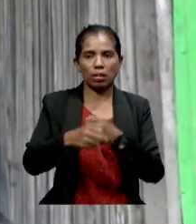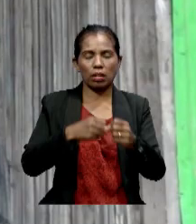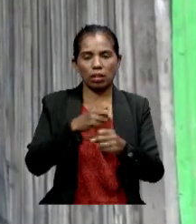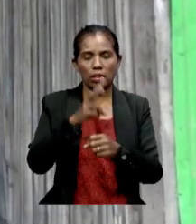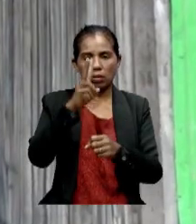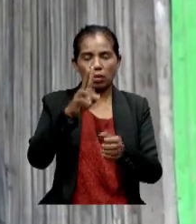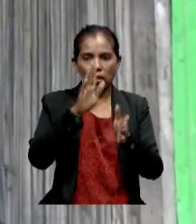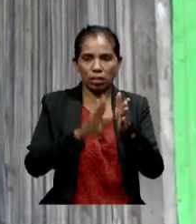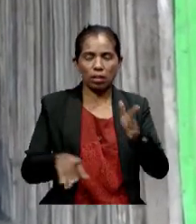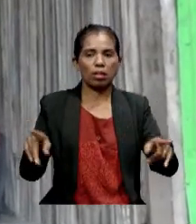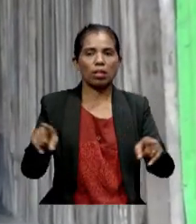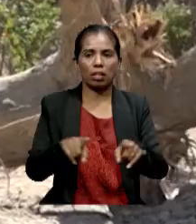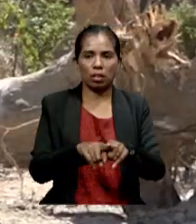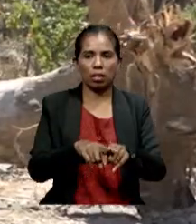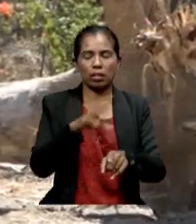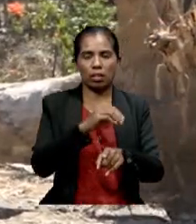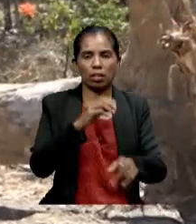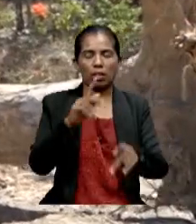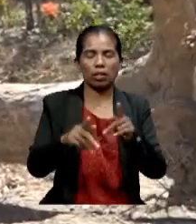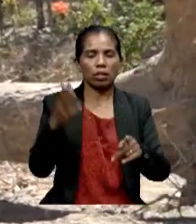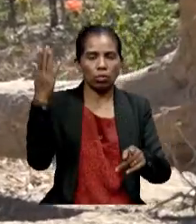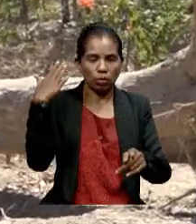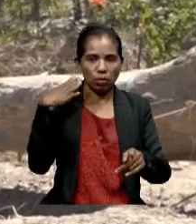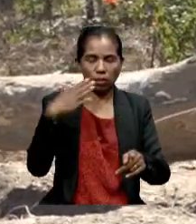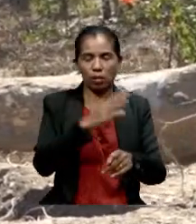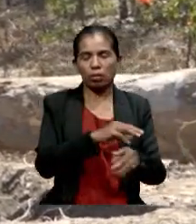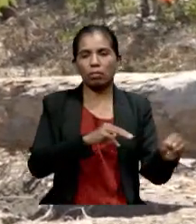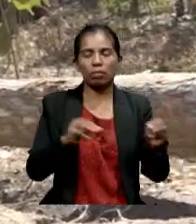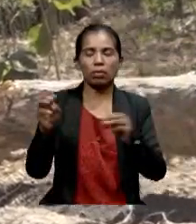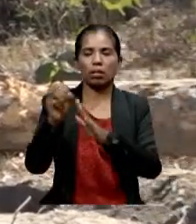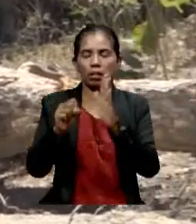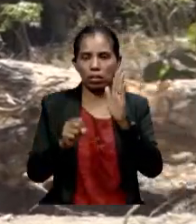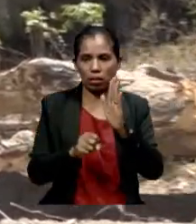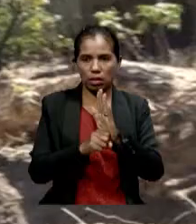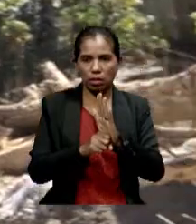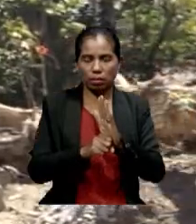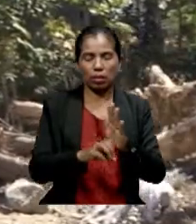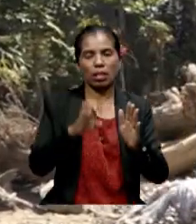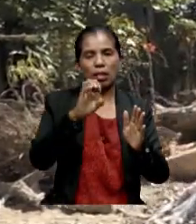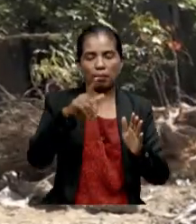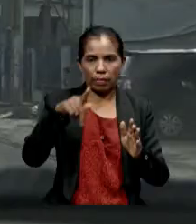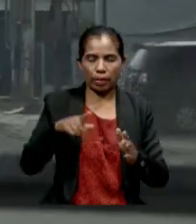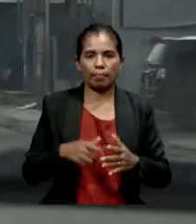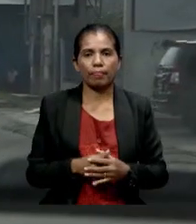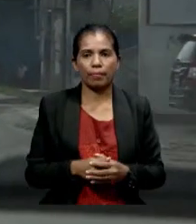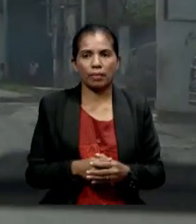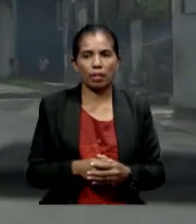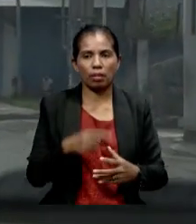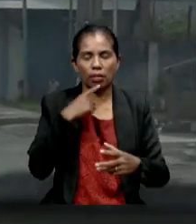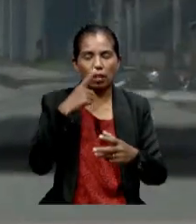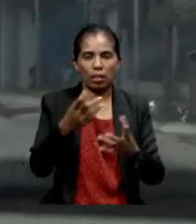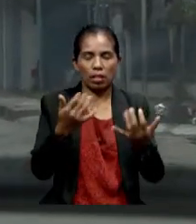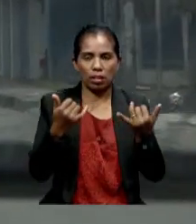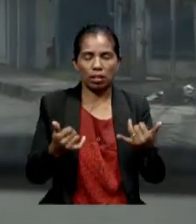kusne compara ho contador tuan nebe instala antes muda estatuto EDTL ba empresa pública. Custo tarifário da daun